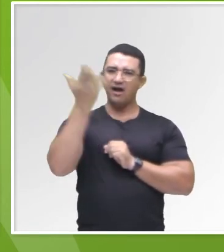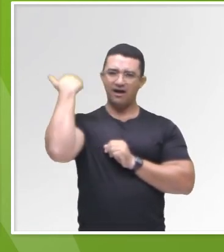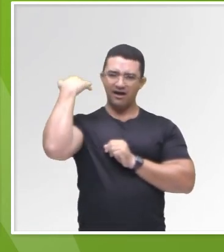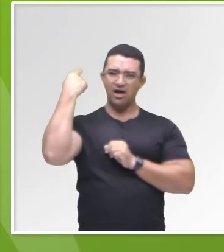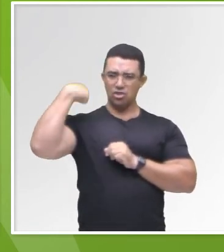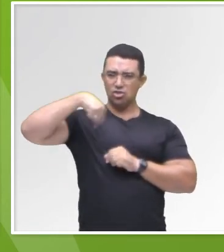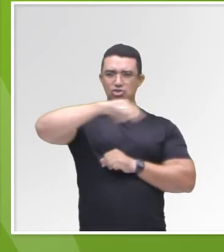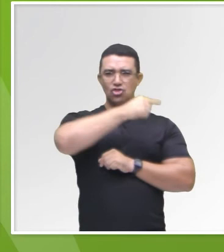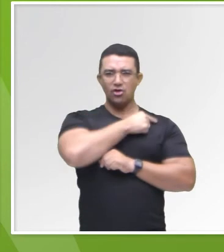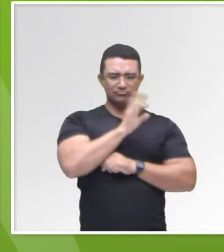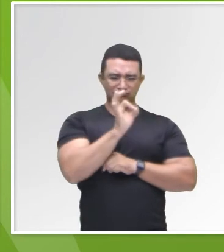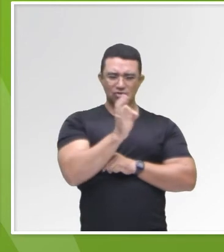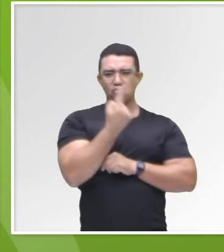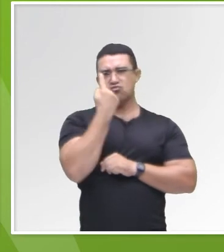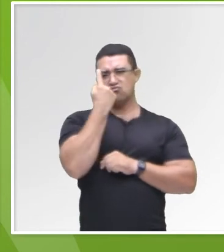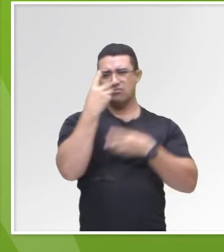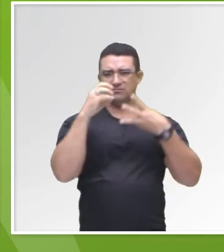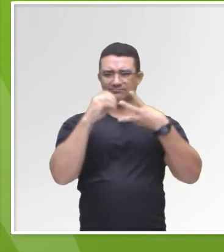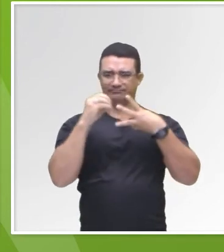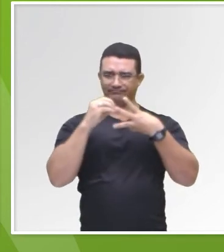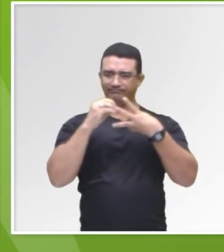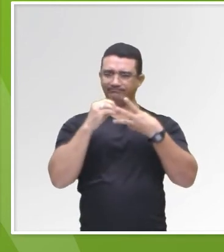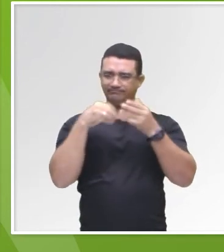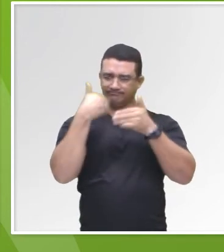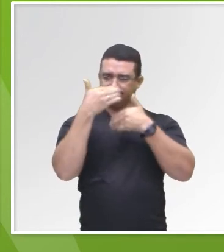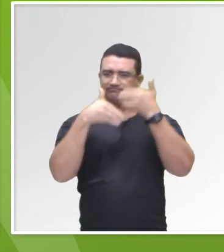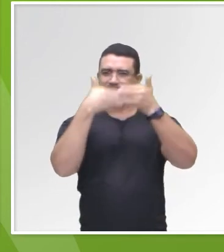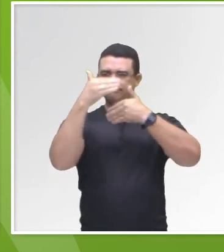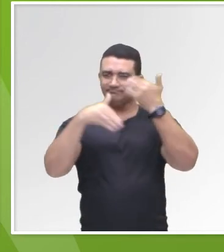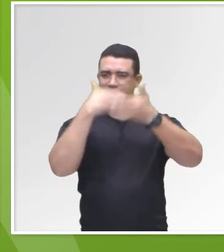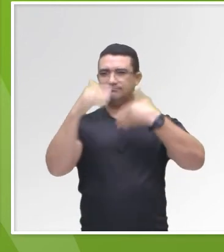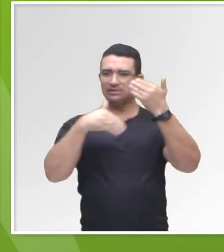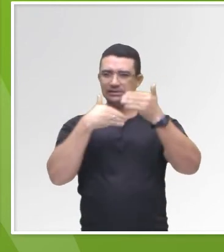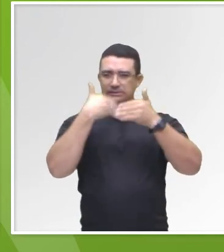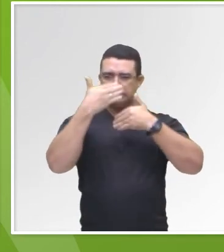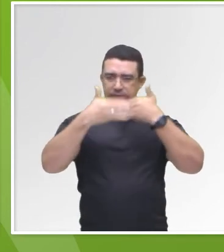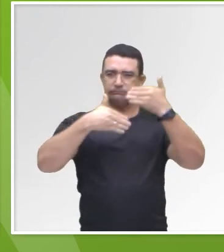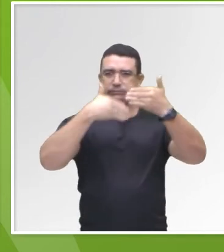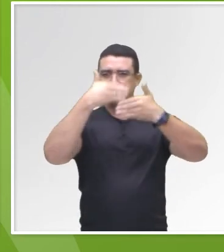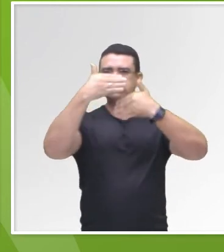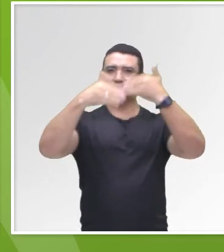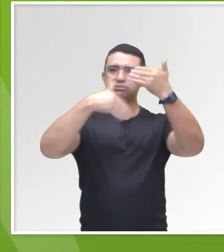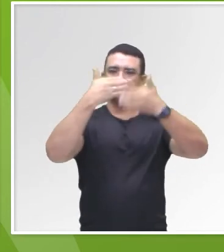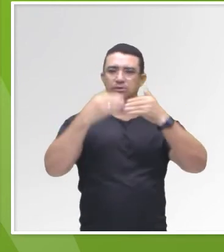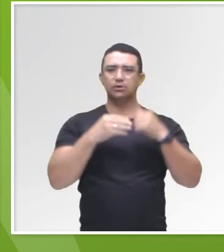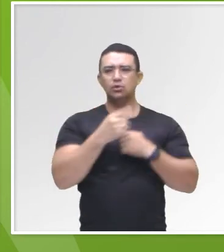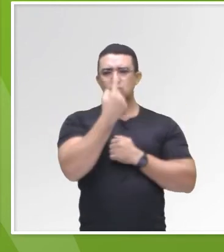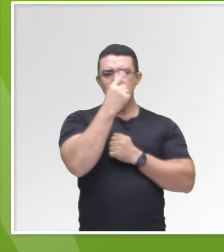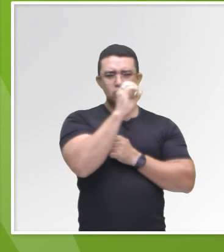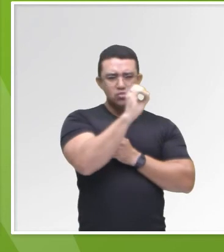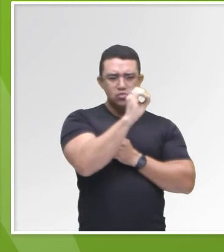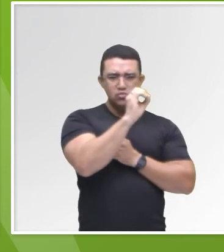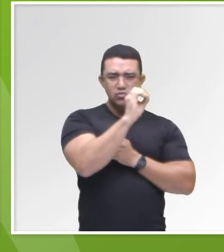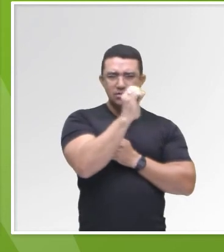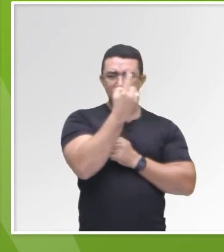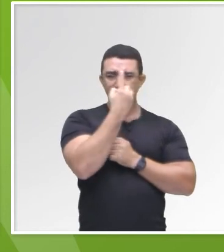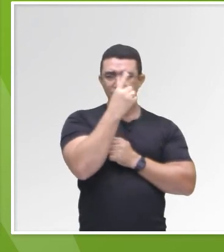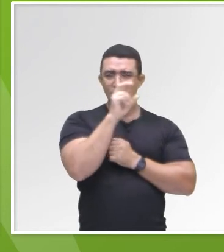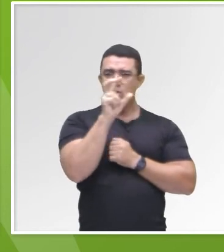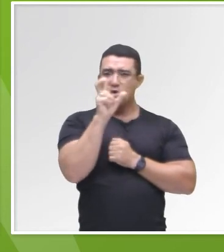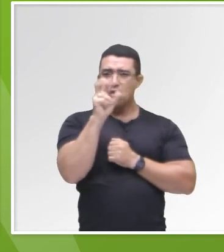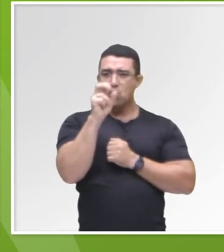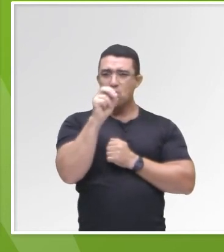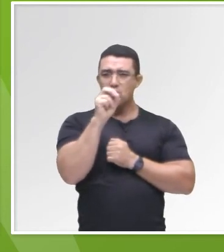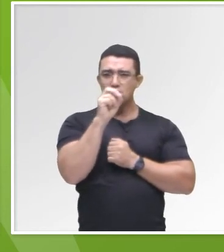uma sequência de divisão celular até gerar, olha lá, uma única célula, né, que é o ovo aqui, ó,